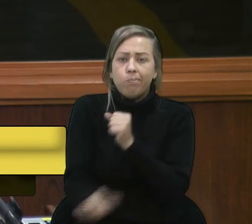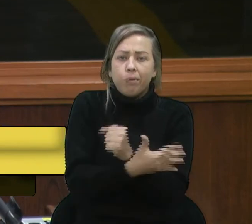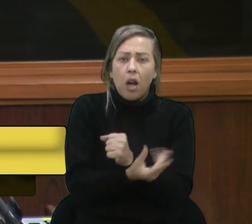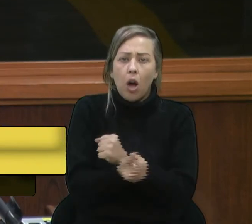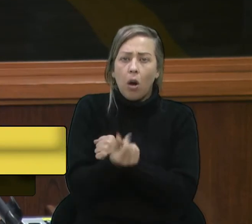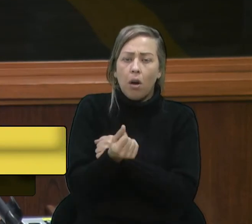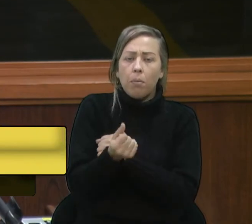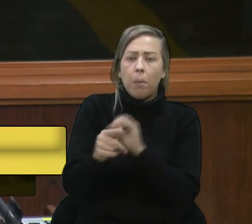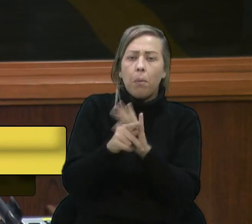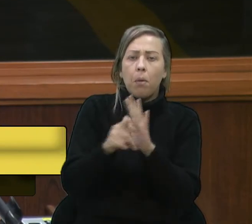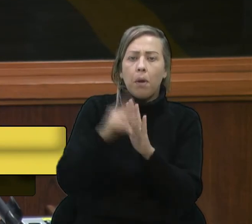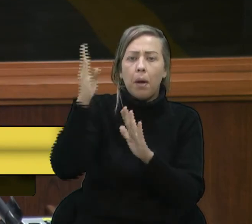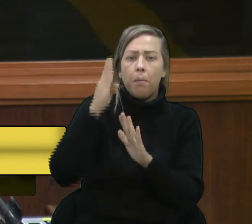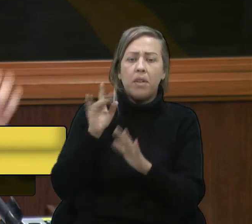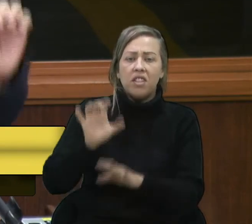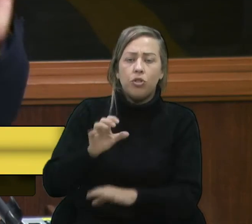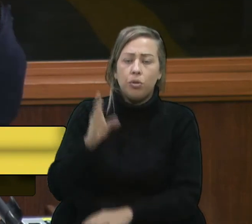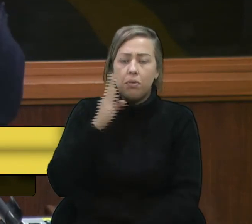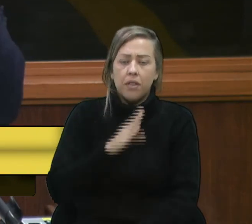jeitinho brasileiro que existe no Brasil.